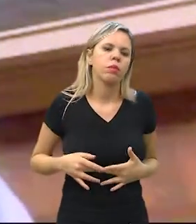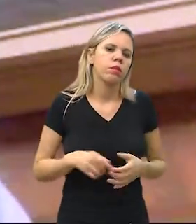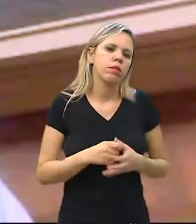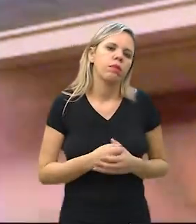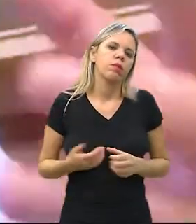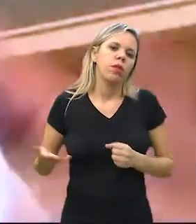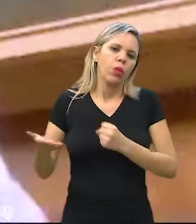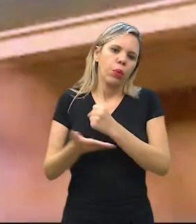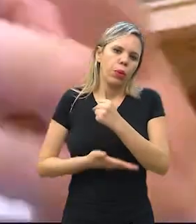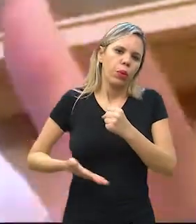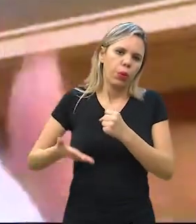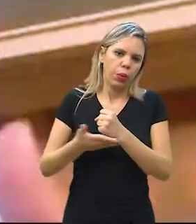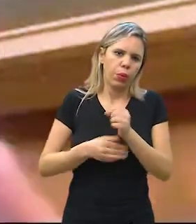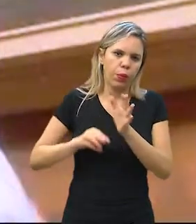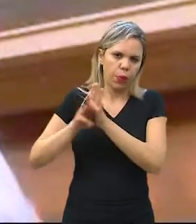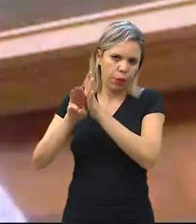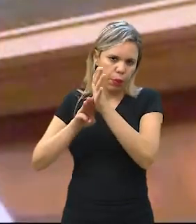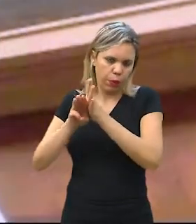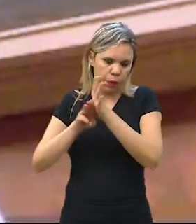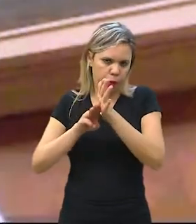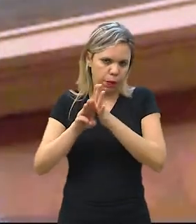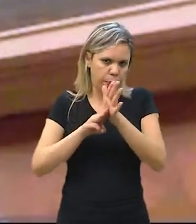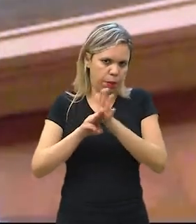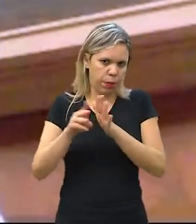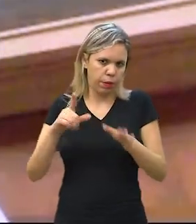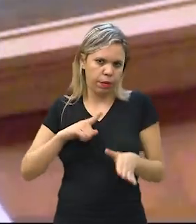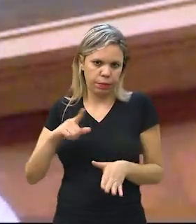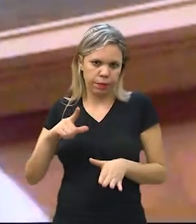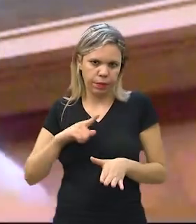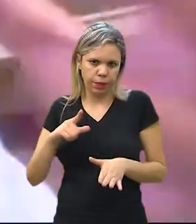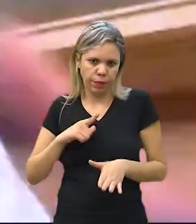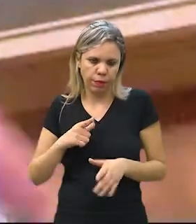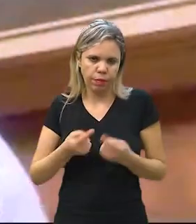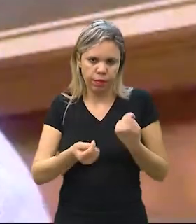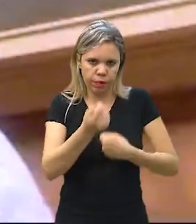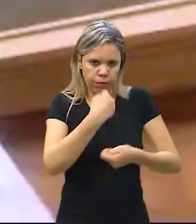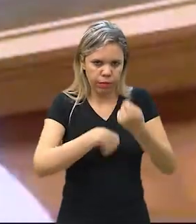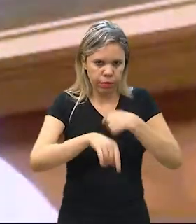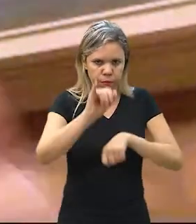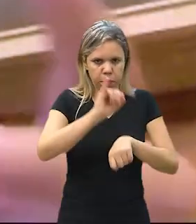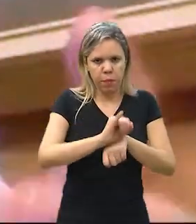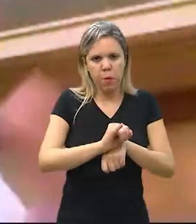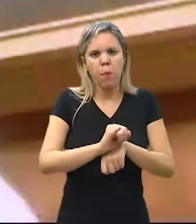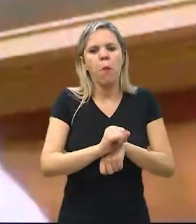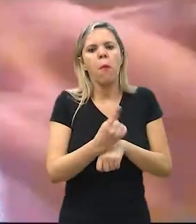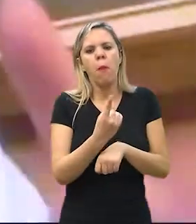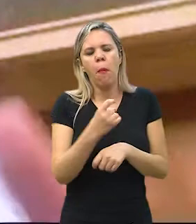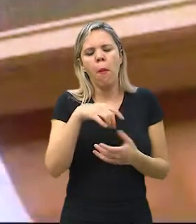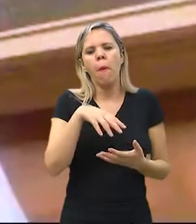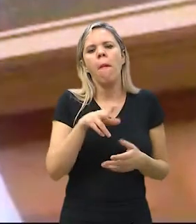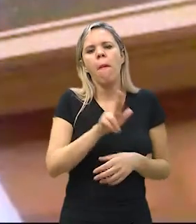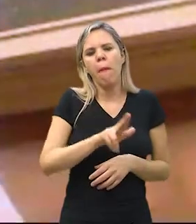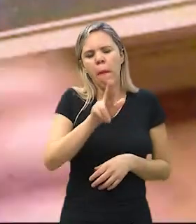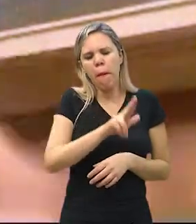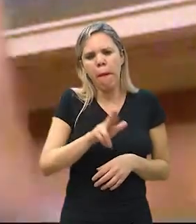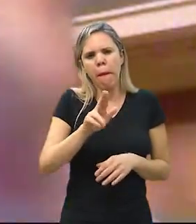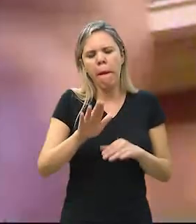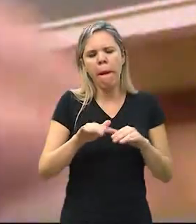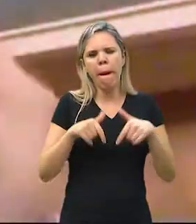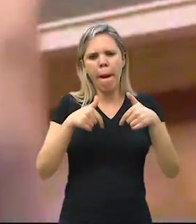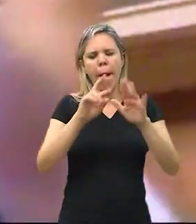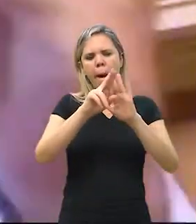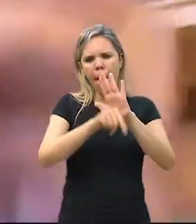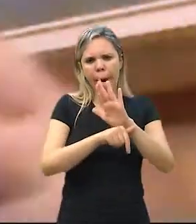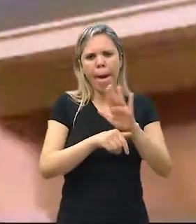são baseadas numa metodologia. Aí nós temos esse Business Builder, que é uma universidade, mais